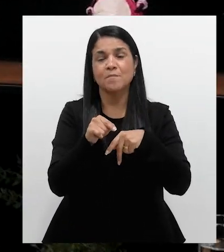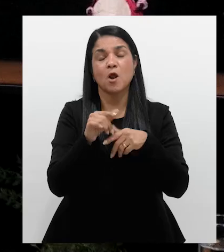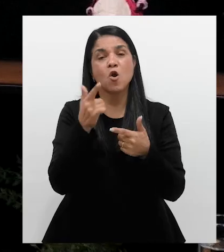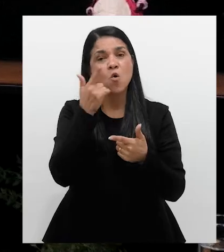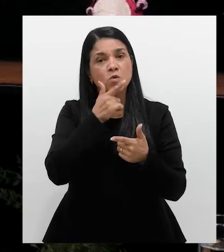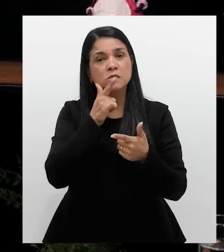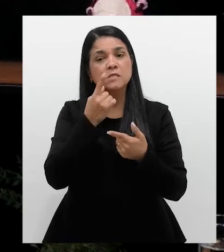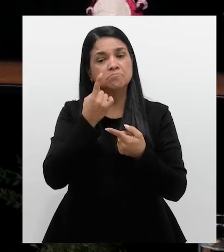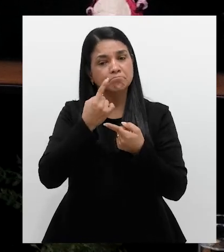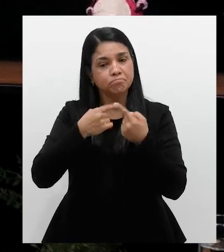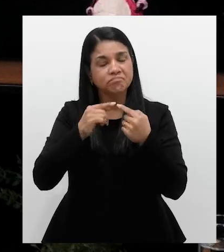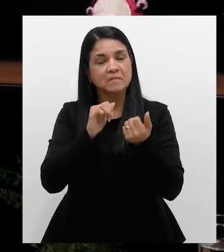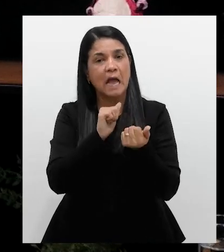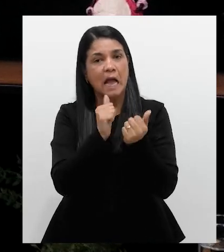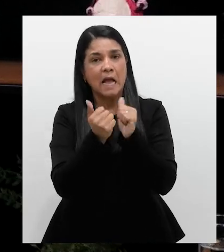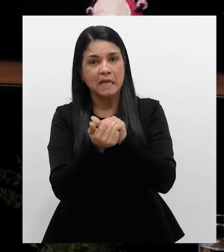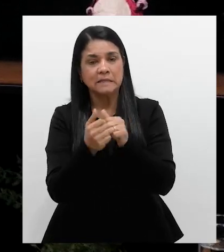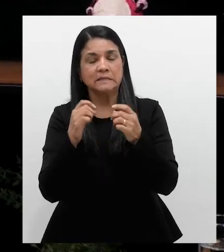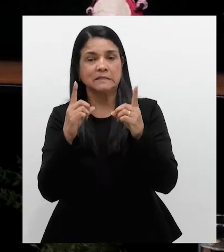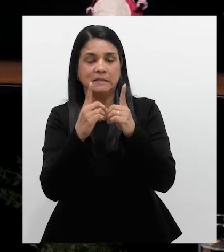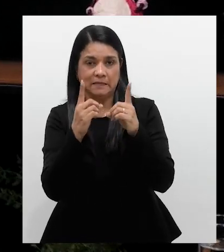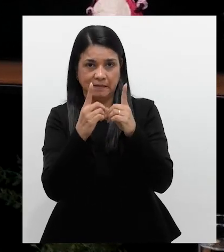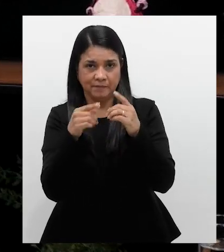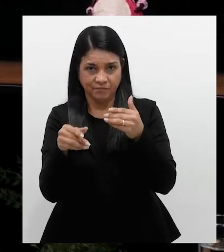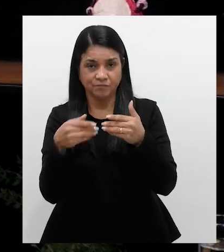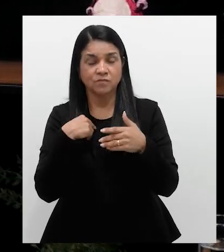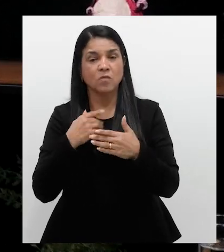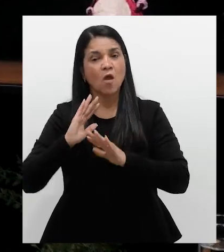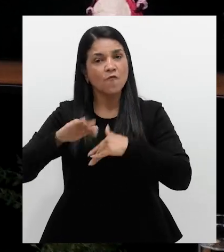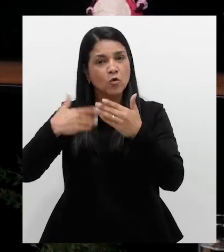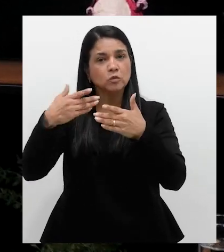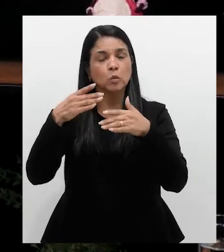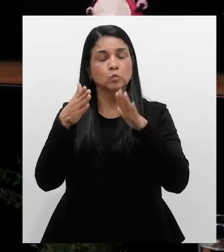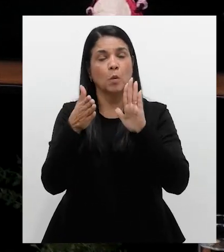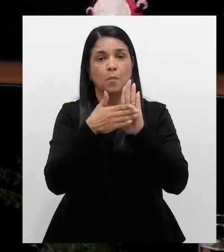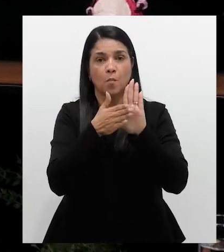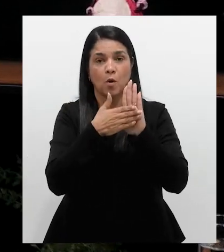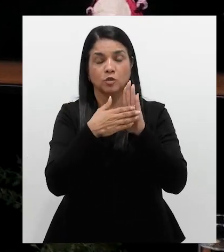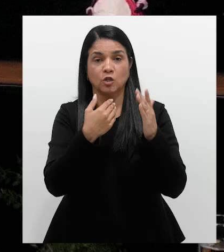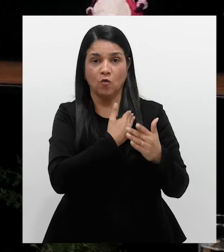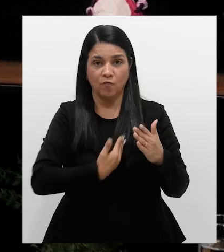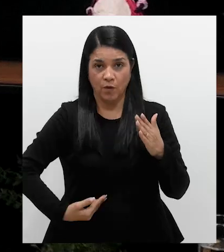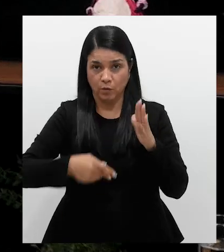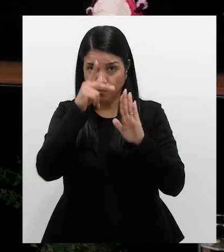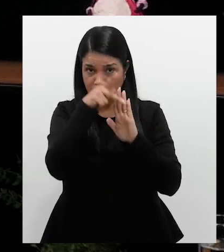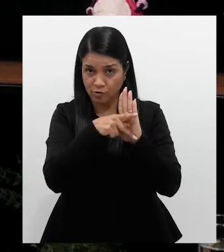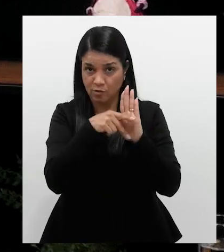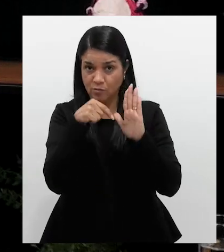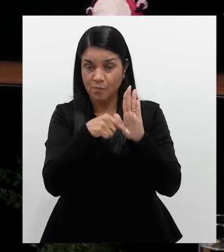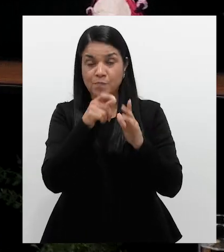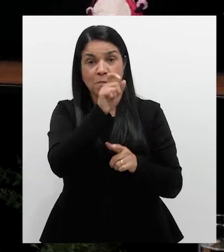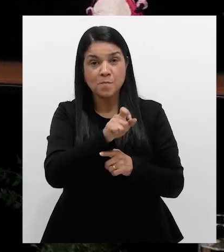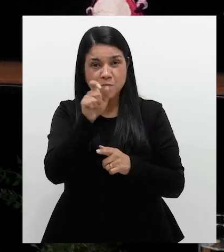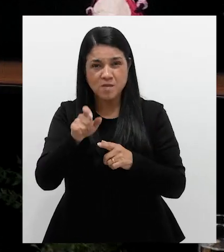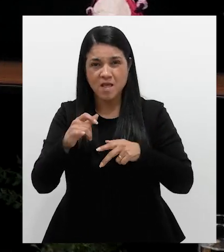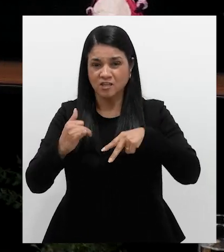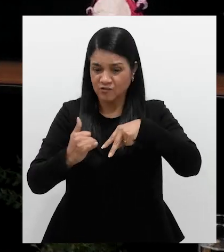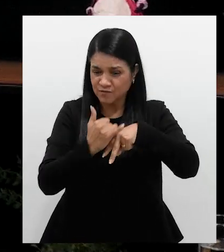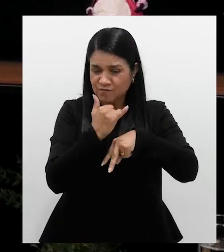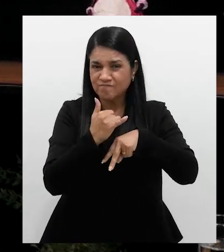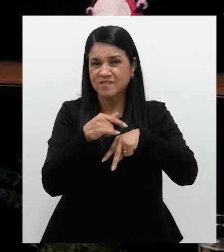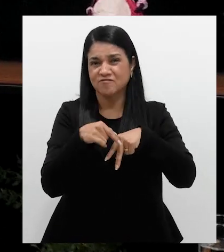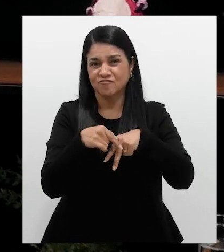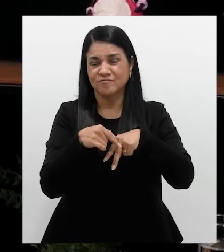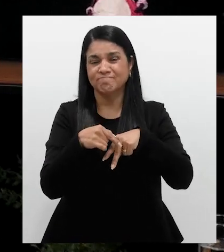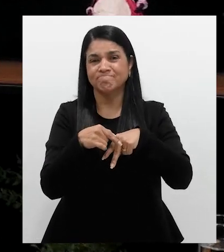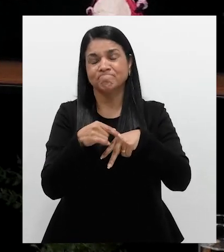forma geral. Então, eu acredito, né, com a evolução do projeto, da proposta do governo, que essas mulheres vítimas,